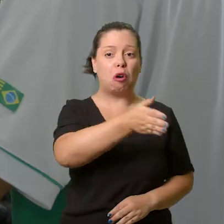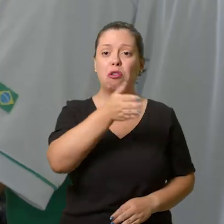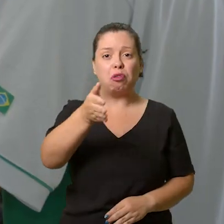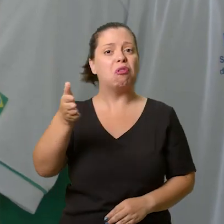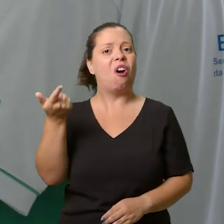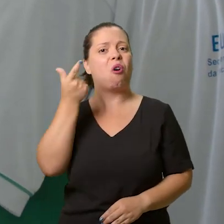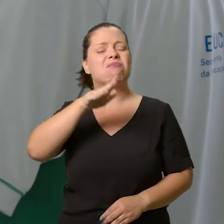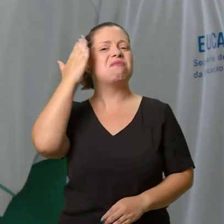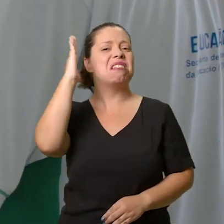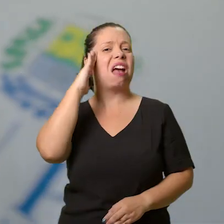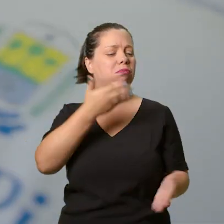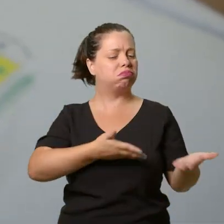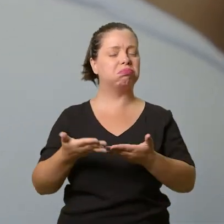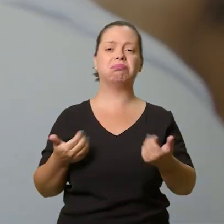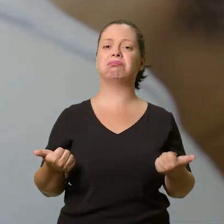eu consigo entrar.